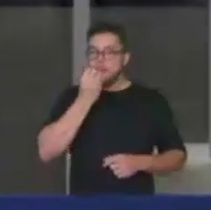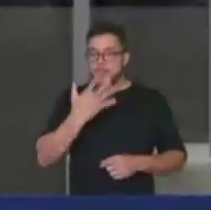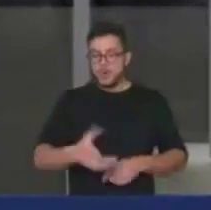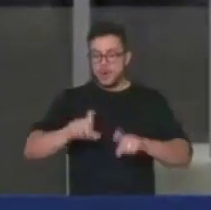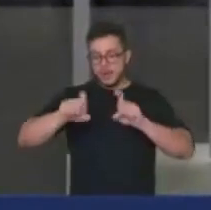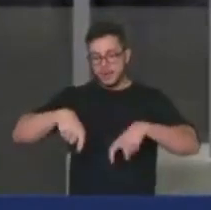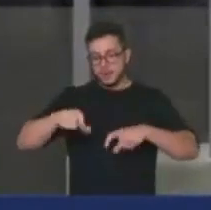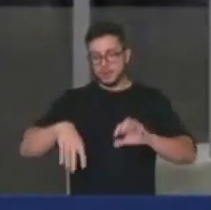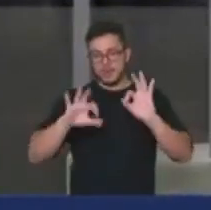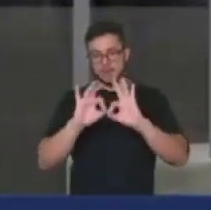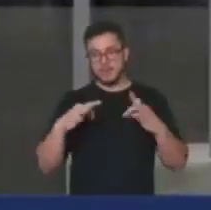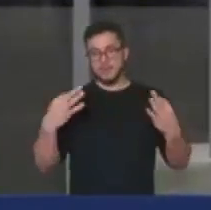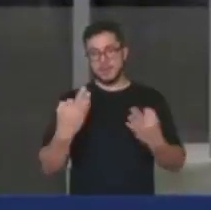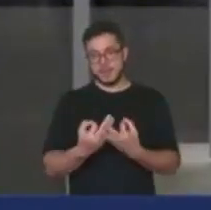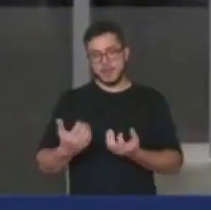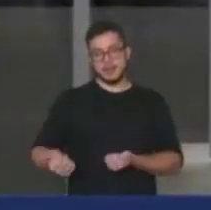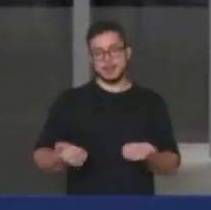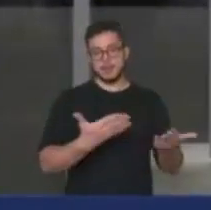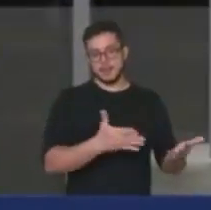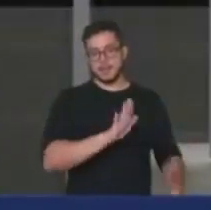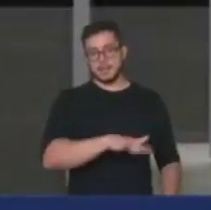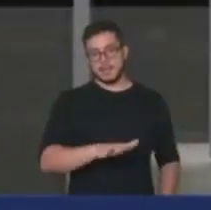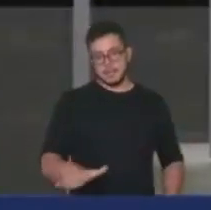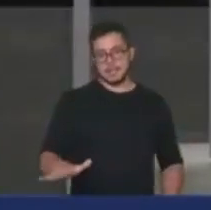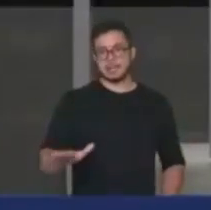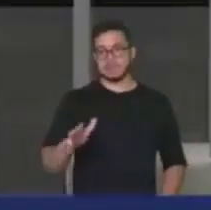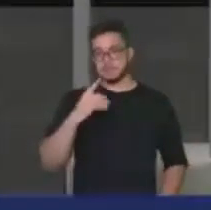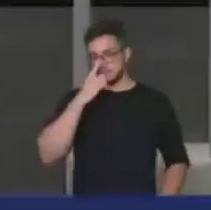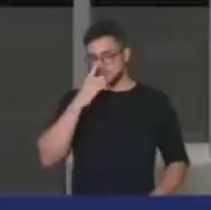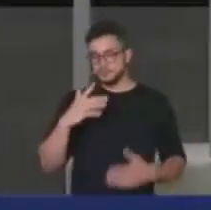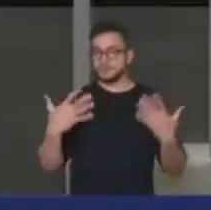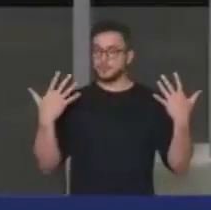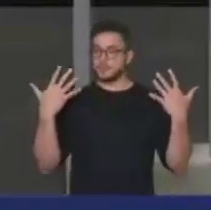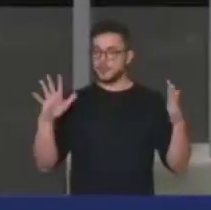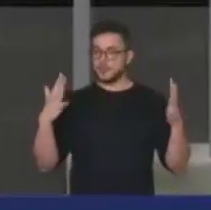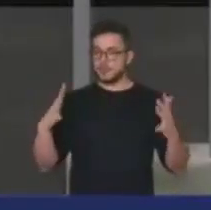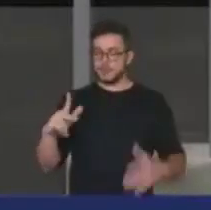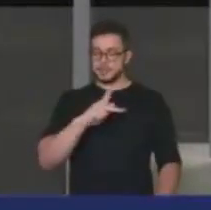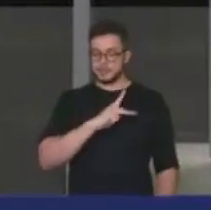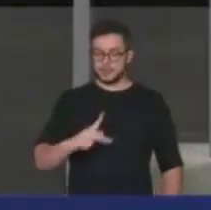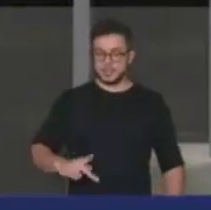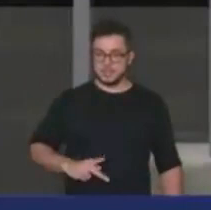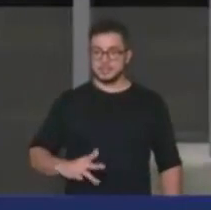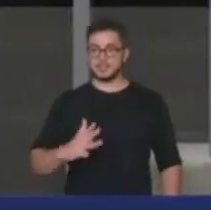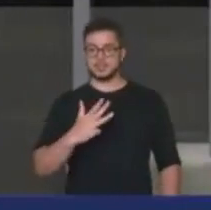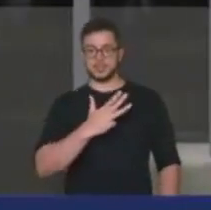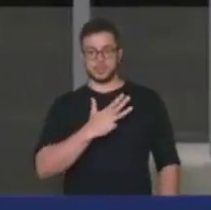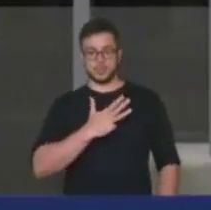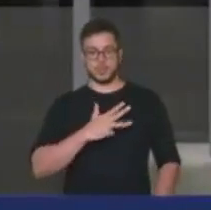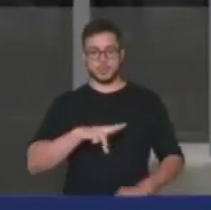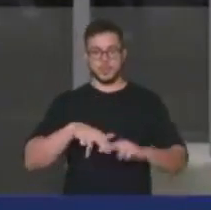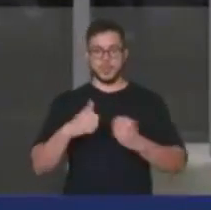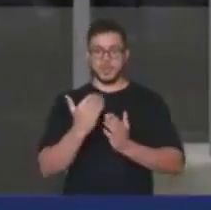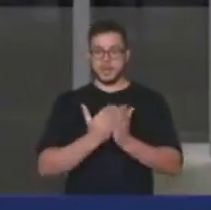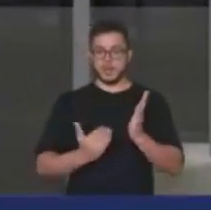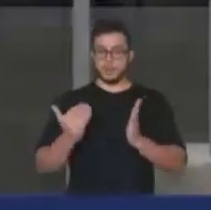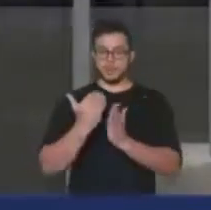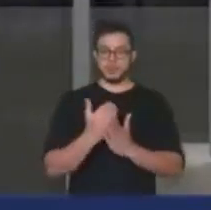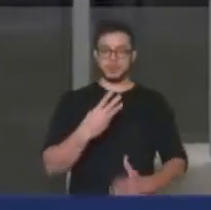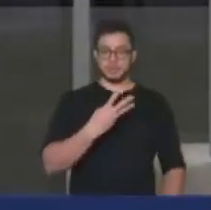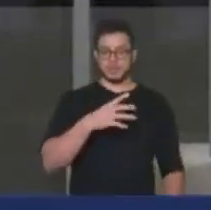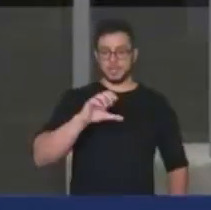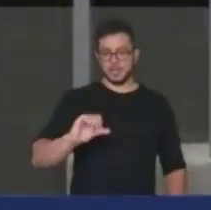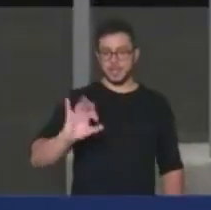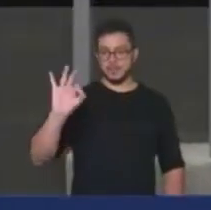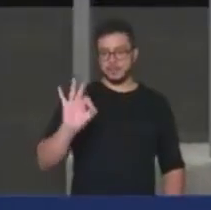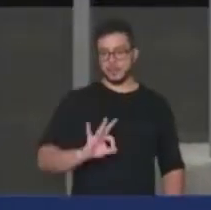ao presidente Lula por aumentar 39% o Programa da Alimentação Escolar. Mas vamos fazer o L